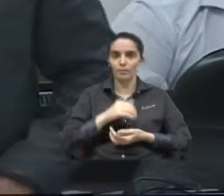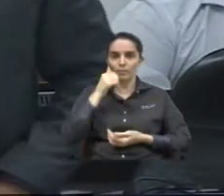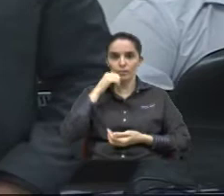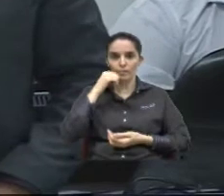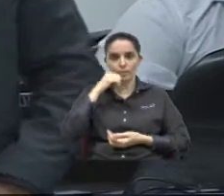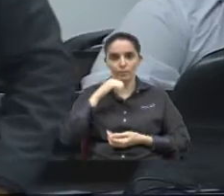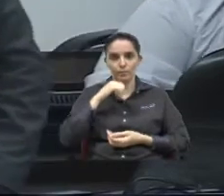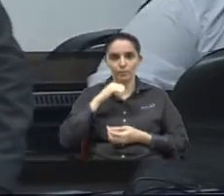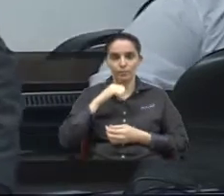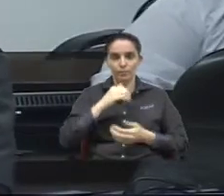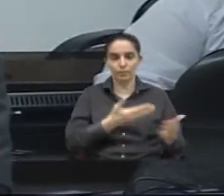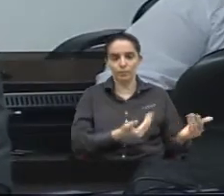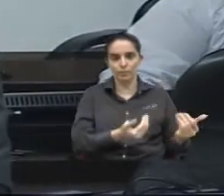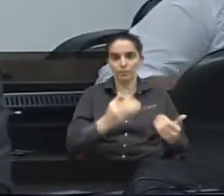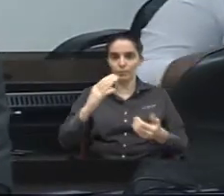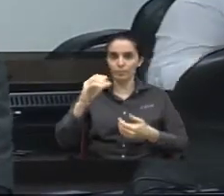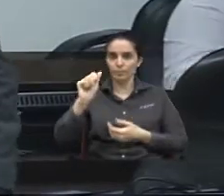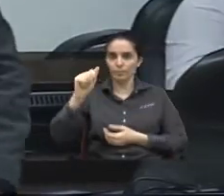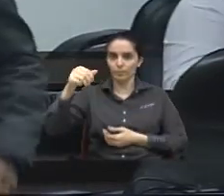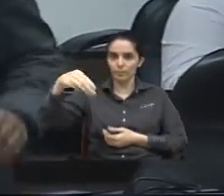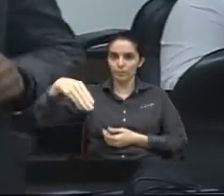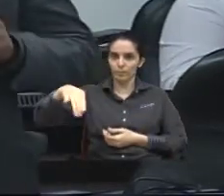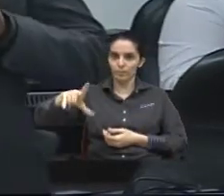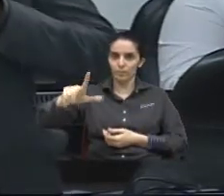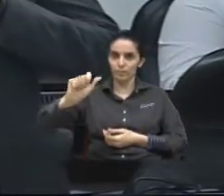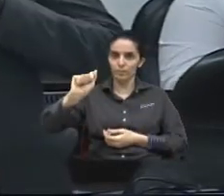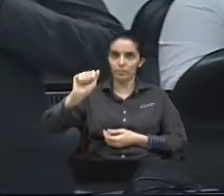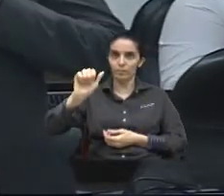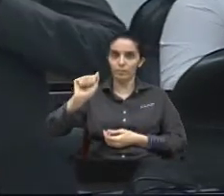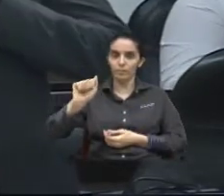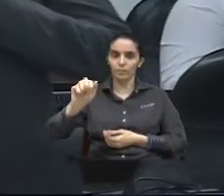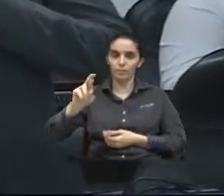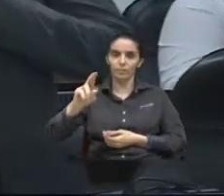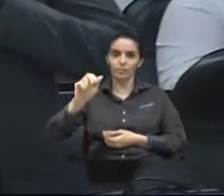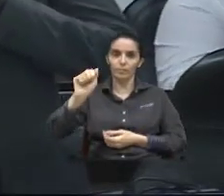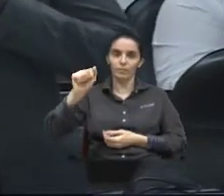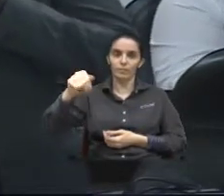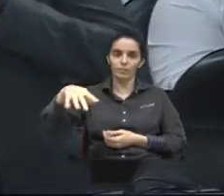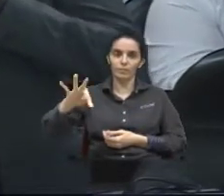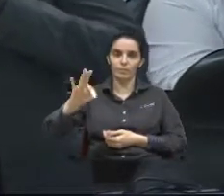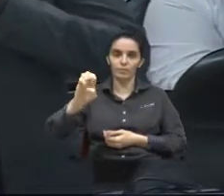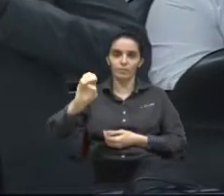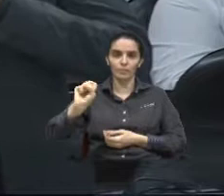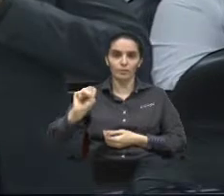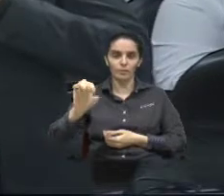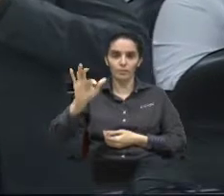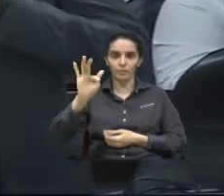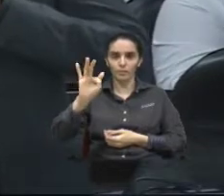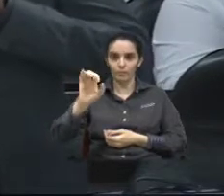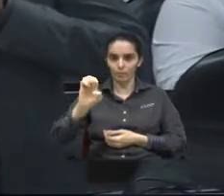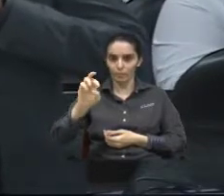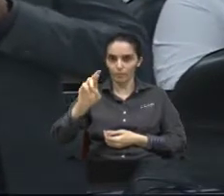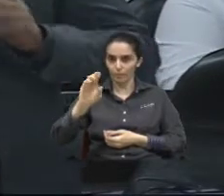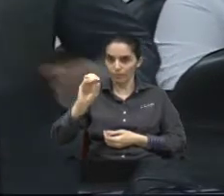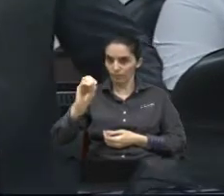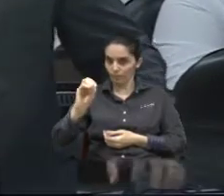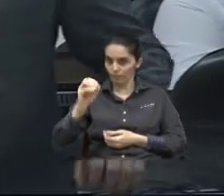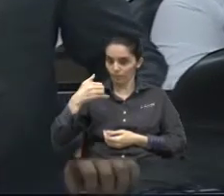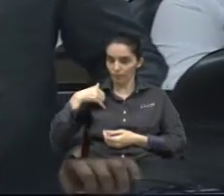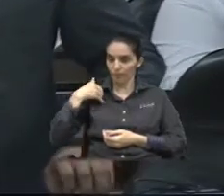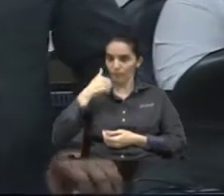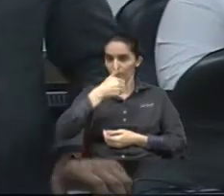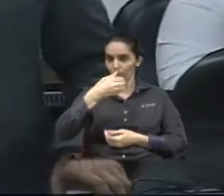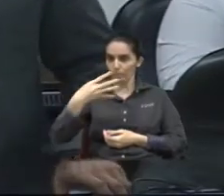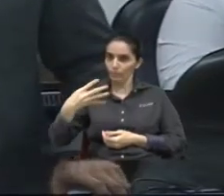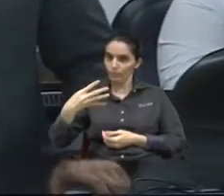Camila Arantes Ferro, a jovem de 14 anos de idade, que veio a óbito